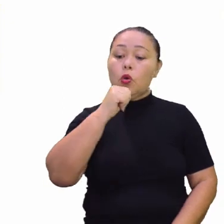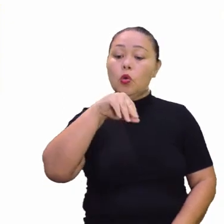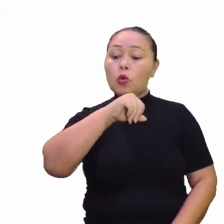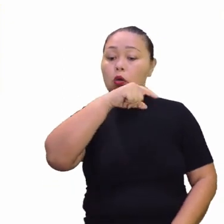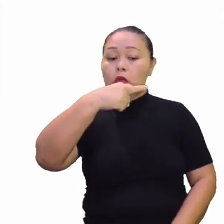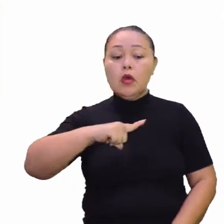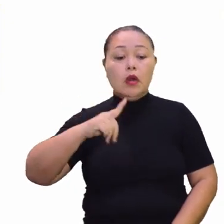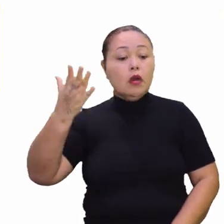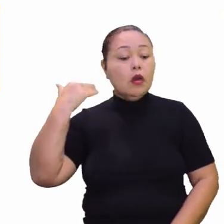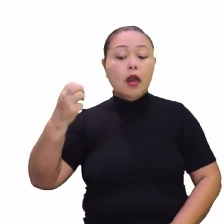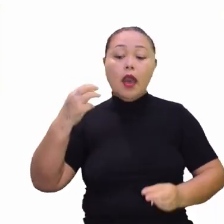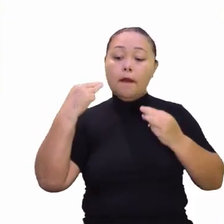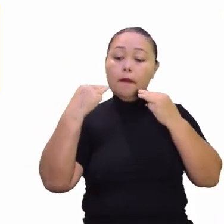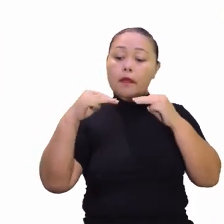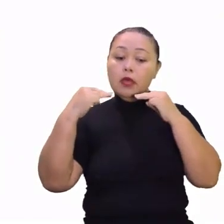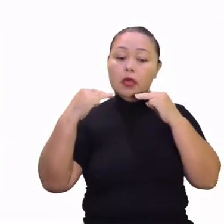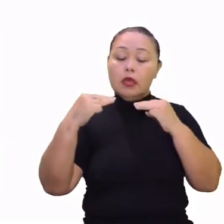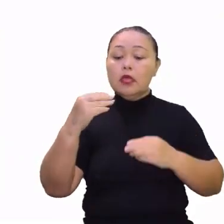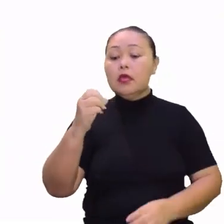Rosa.